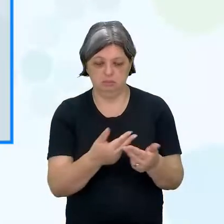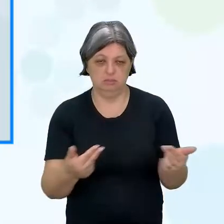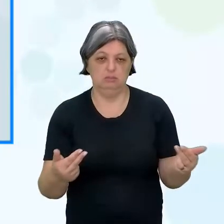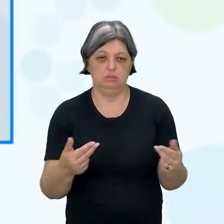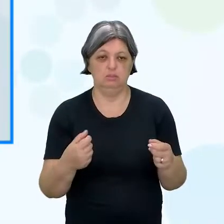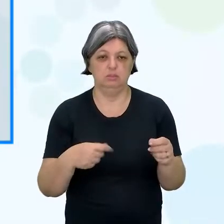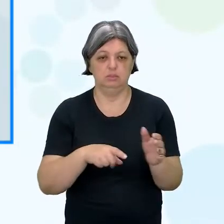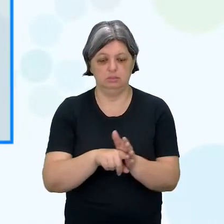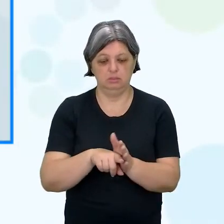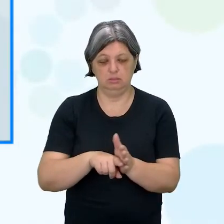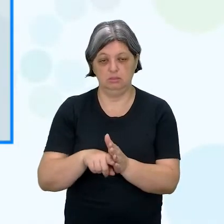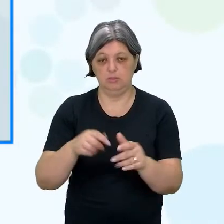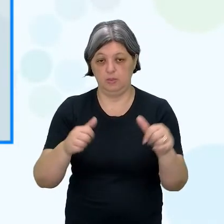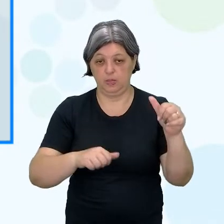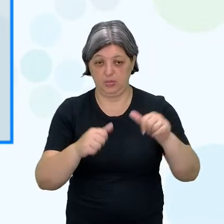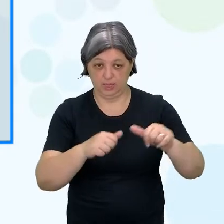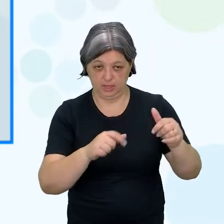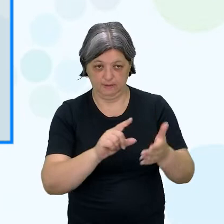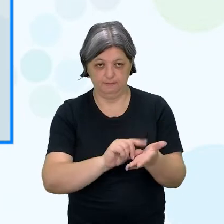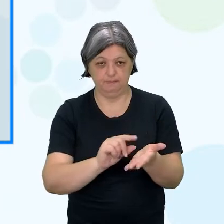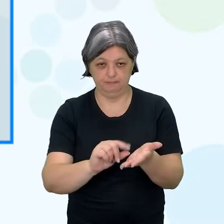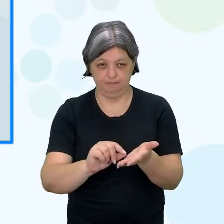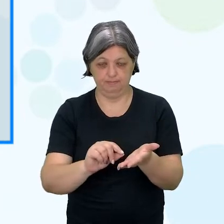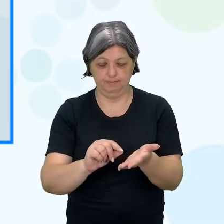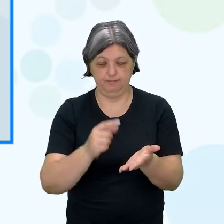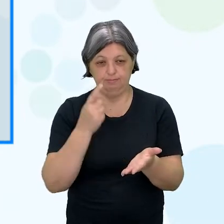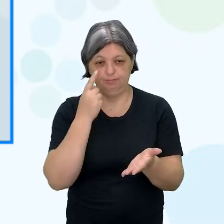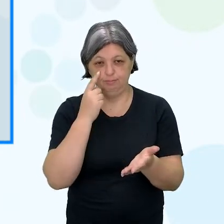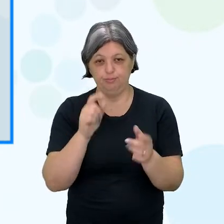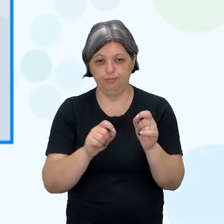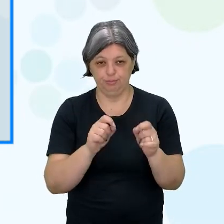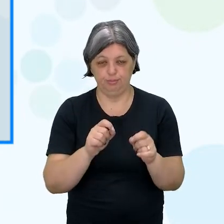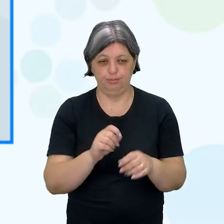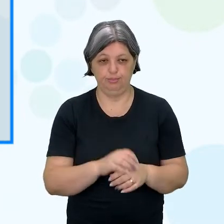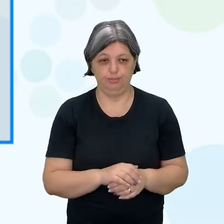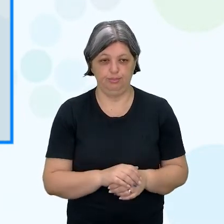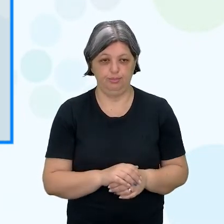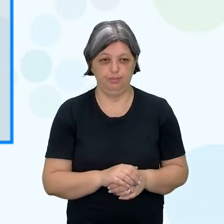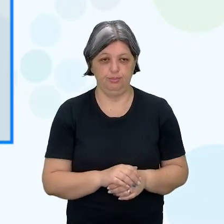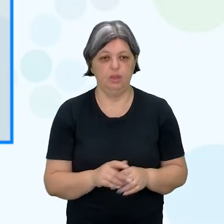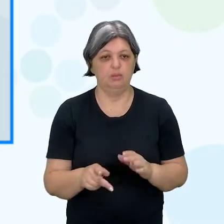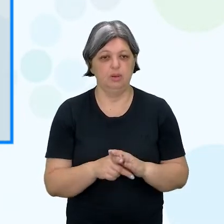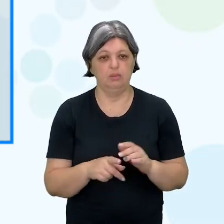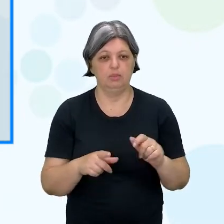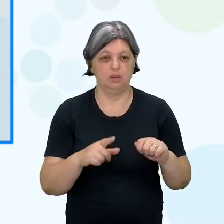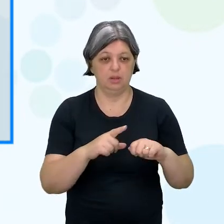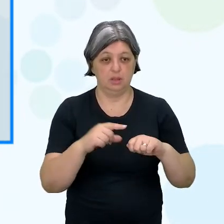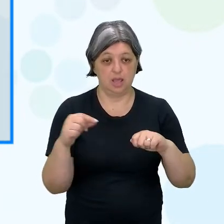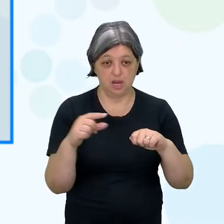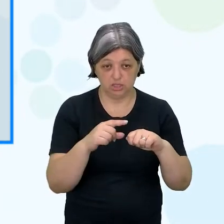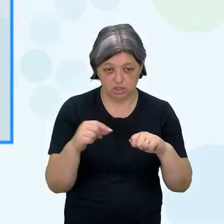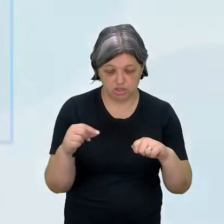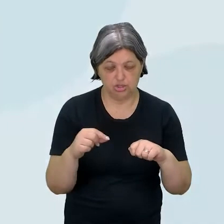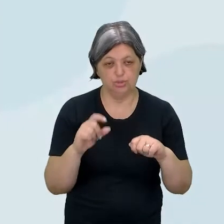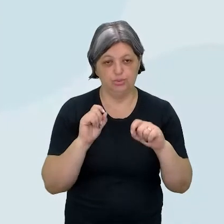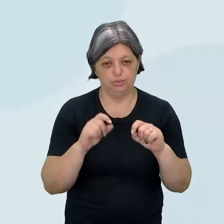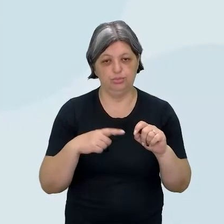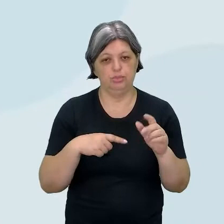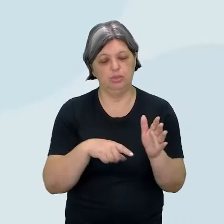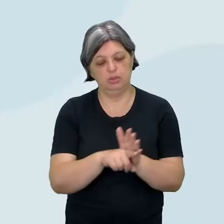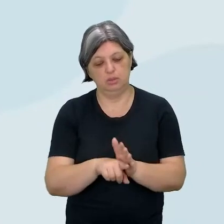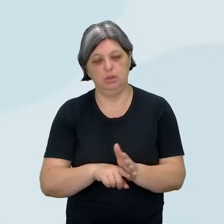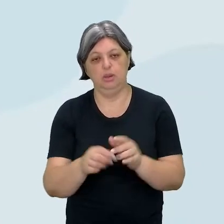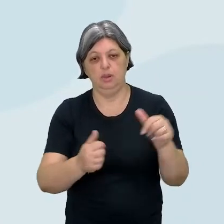e na análise do artigo, a gente viu que existiam aí, olha, áreas contaminadas com cádmio e a gente fez